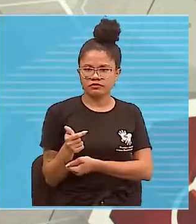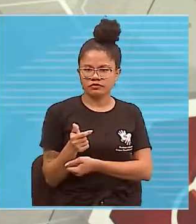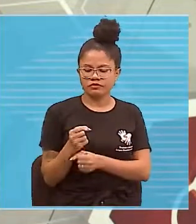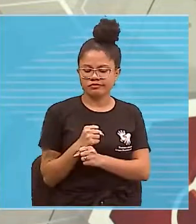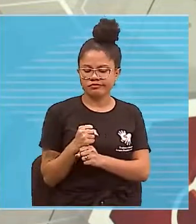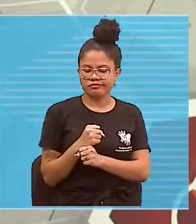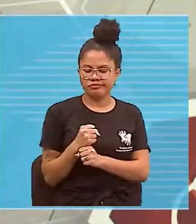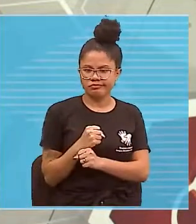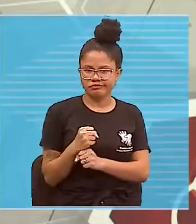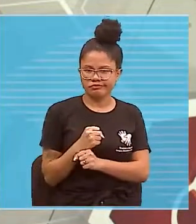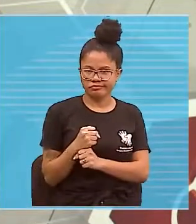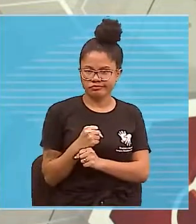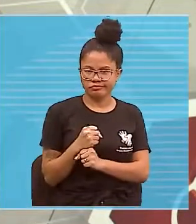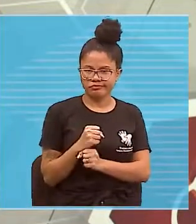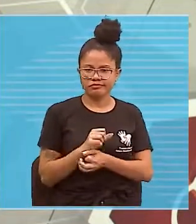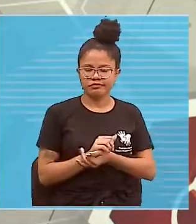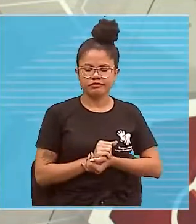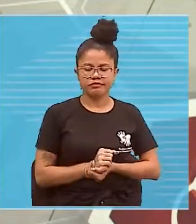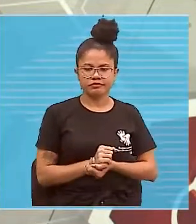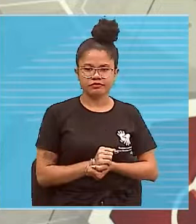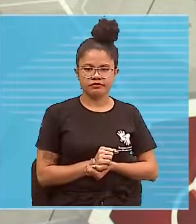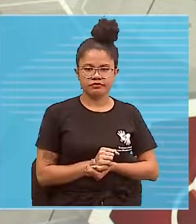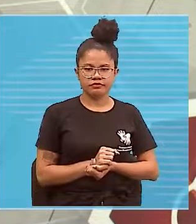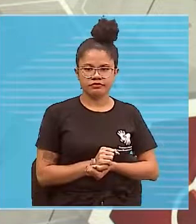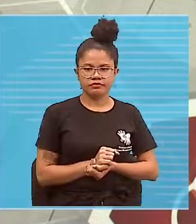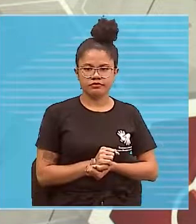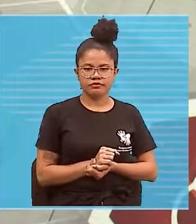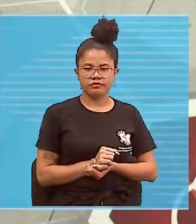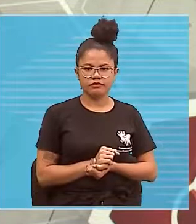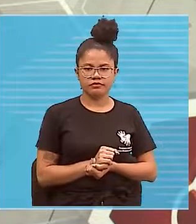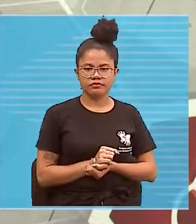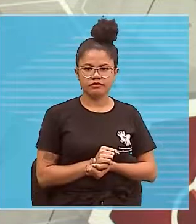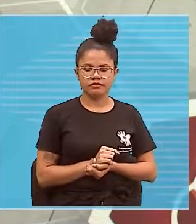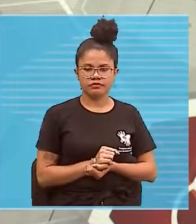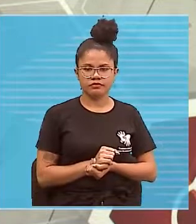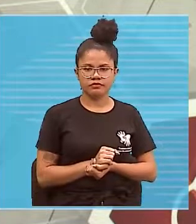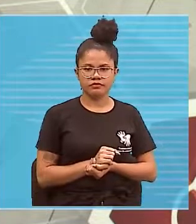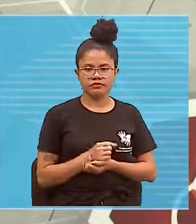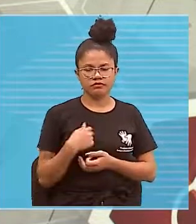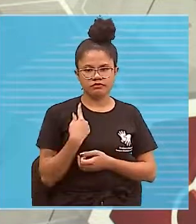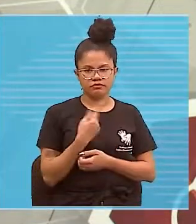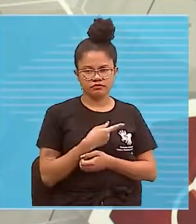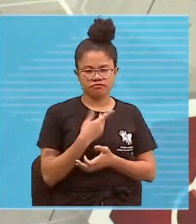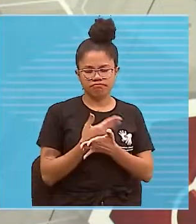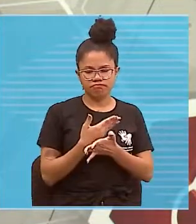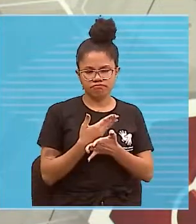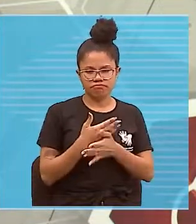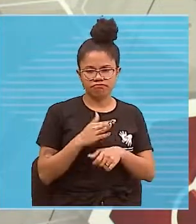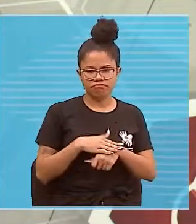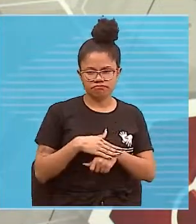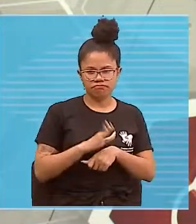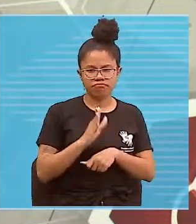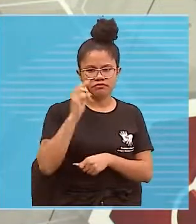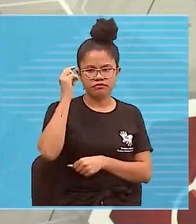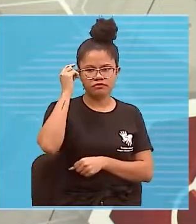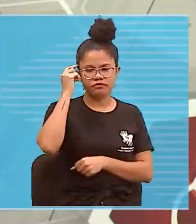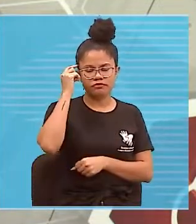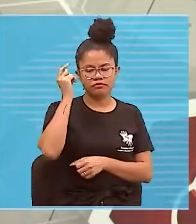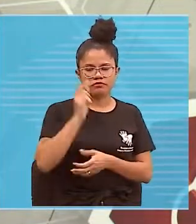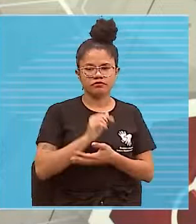a gente é intensifica mais né pensando